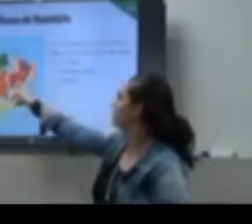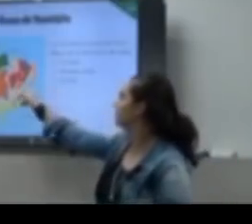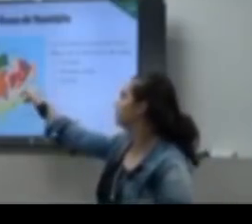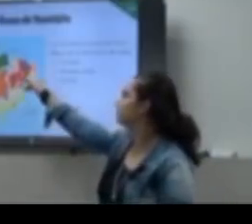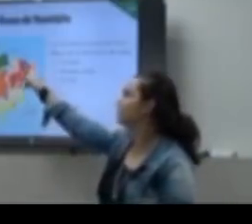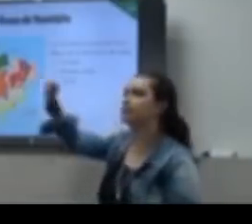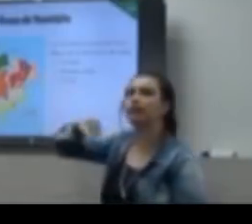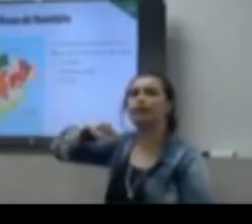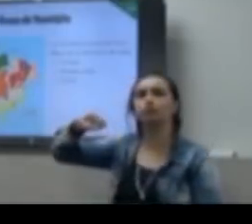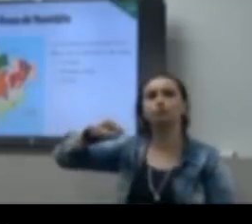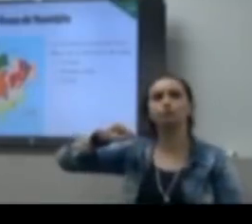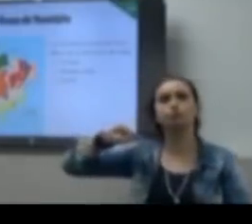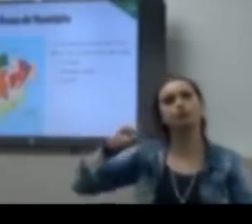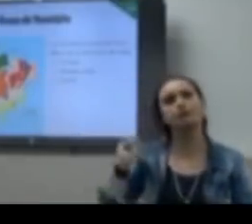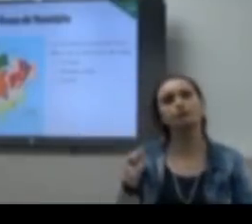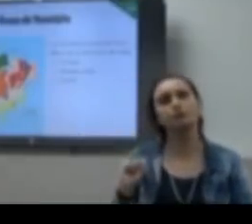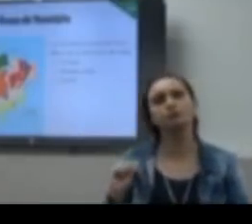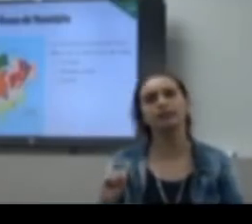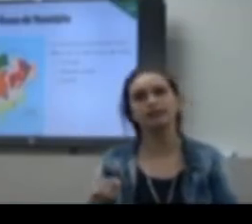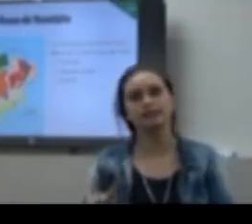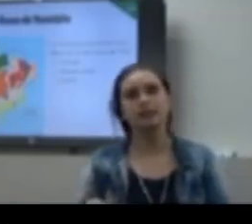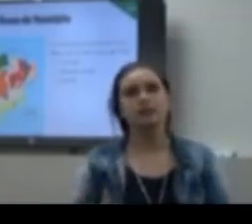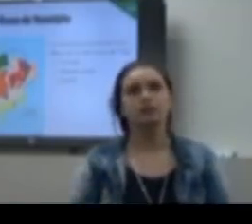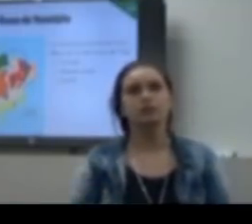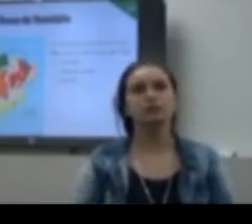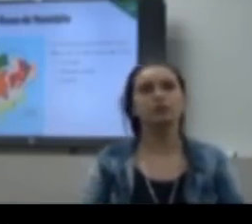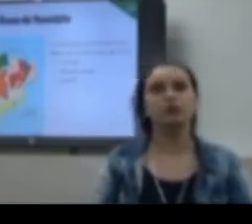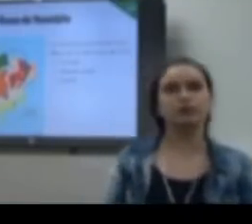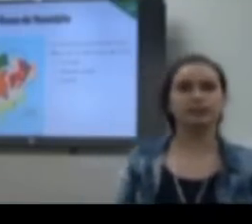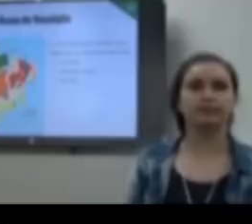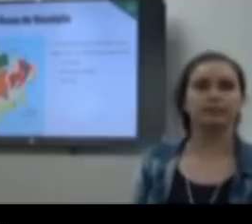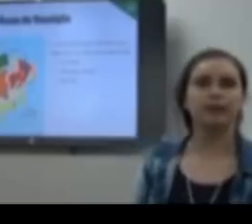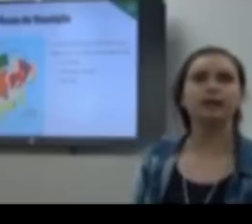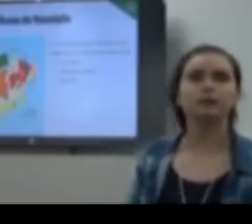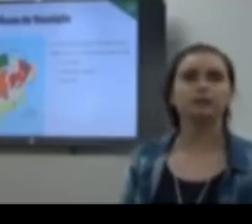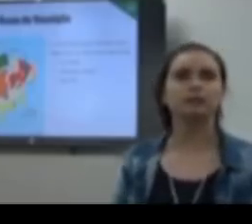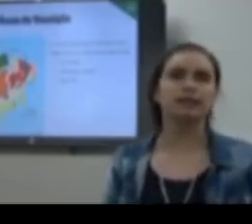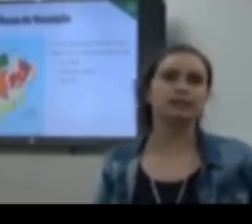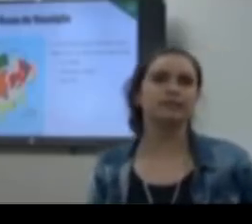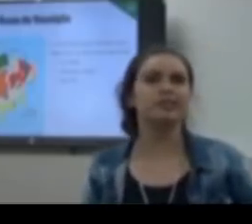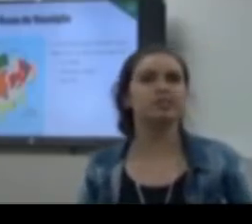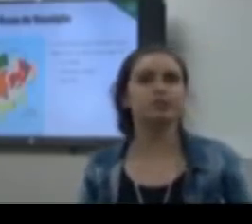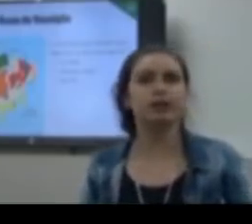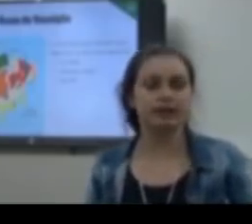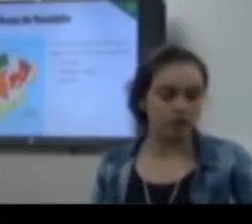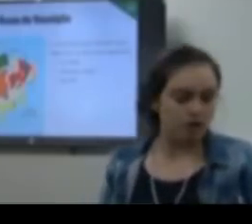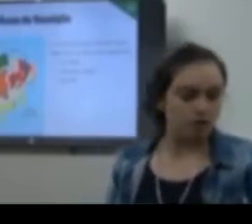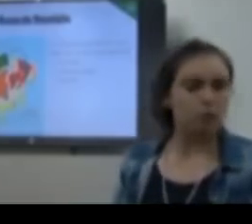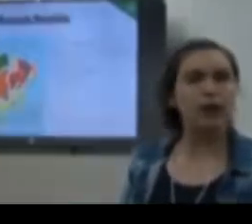gente. Tá? Esse que está ali entre o número 2 e o número 3. O número 2 está em vermelho, o número 3